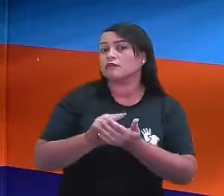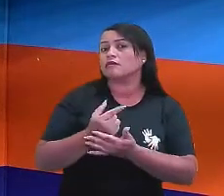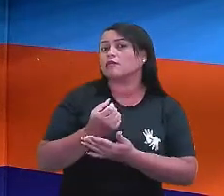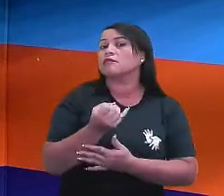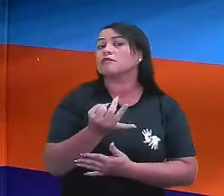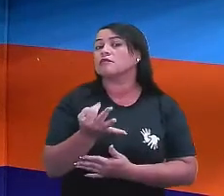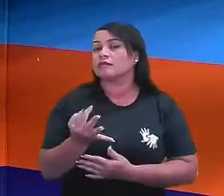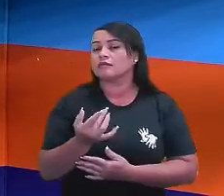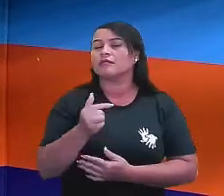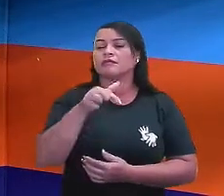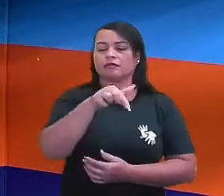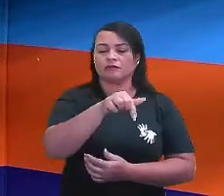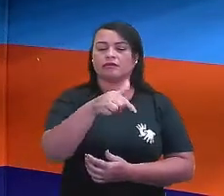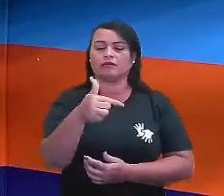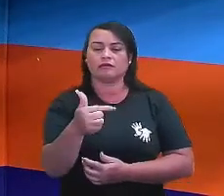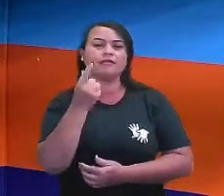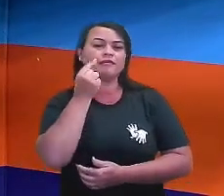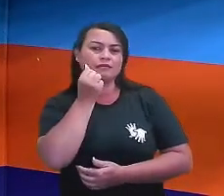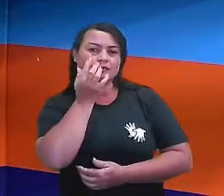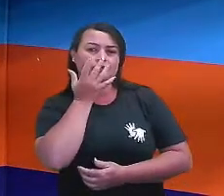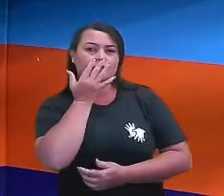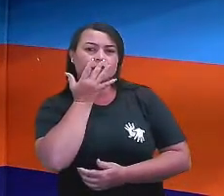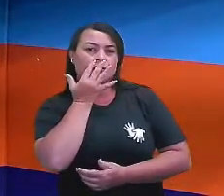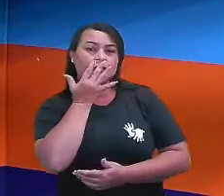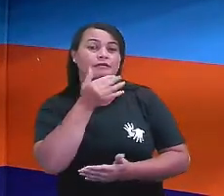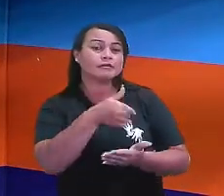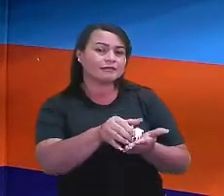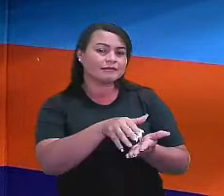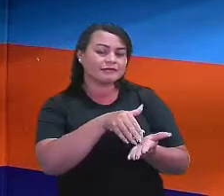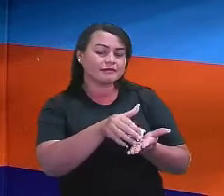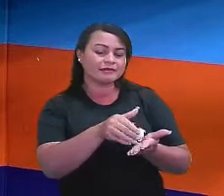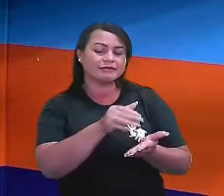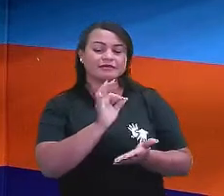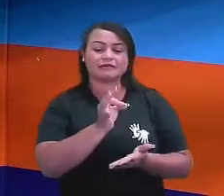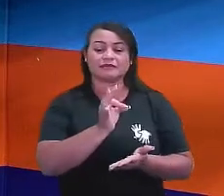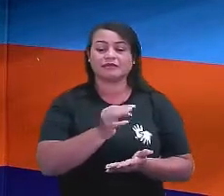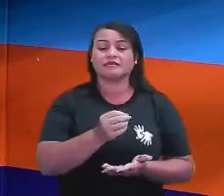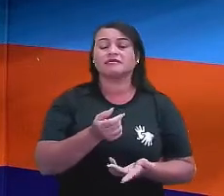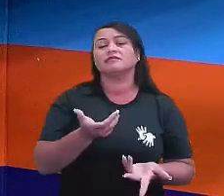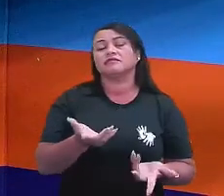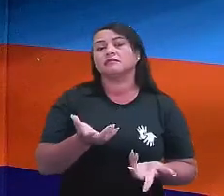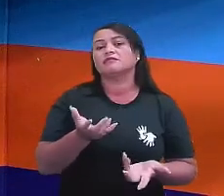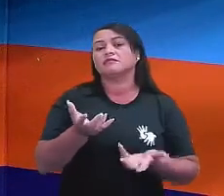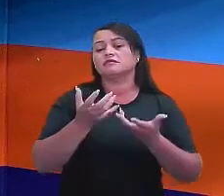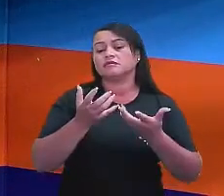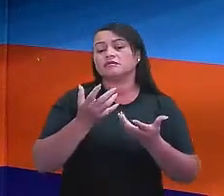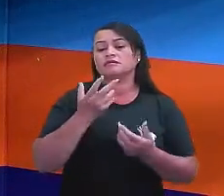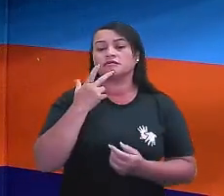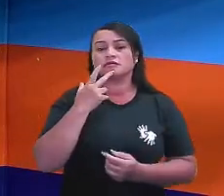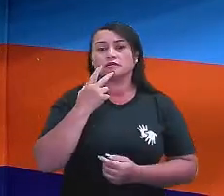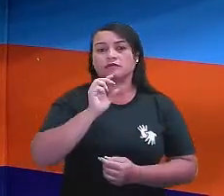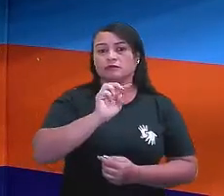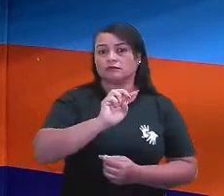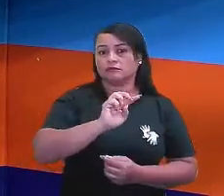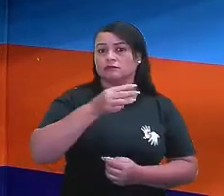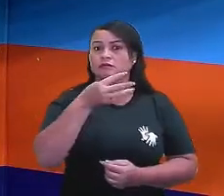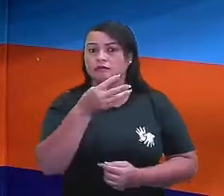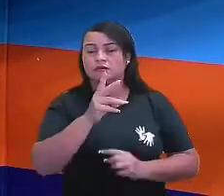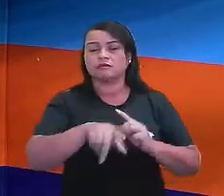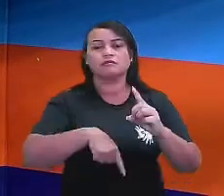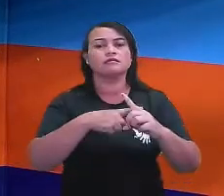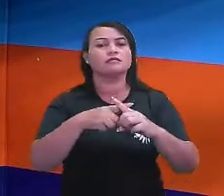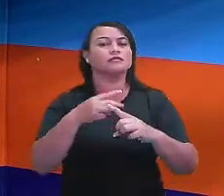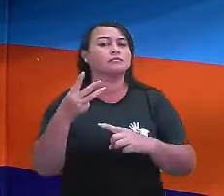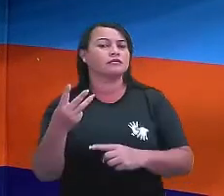comprou 72 lápis de cor, tá certo? Então, quando eu quiser falar do triplo, eu multiplico por